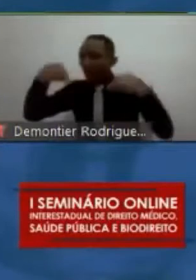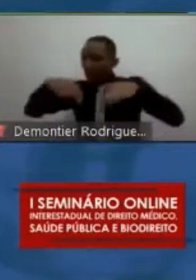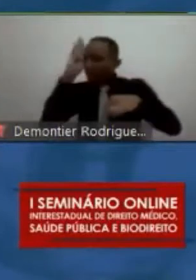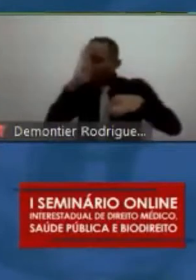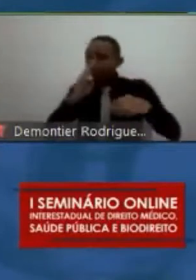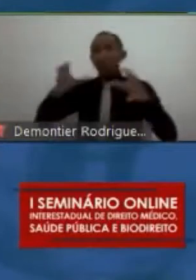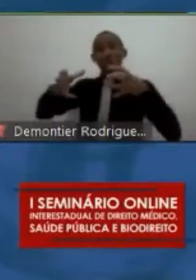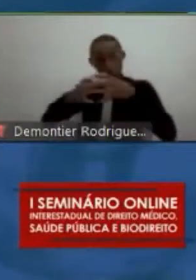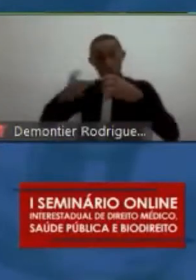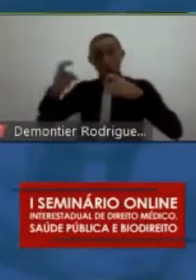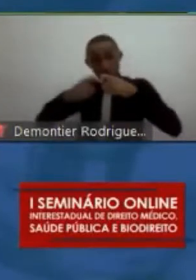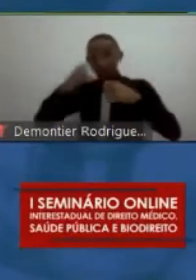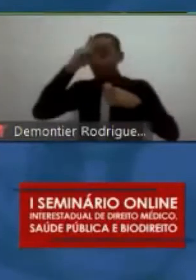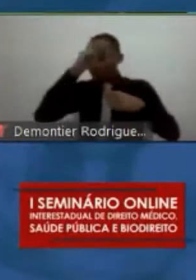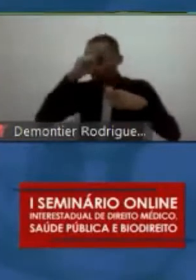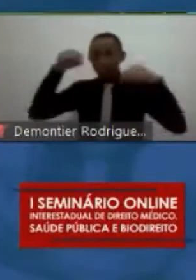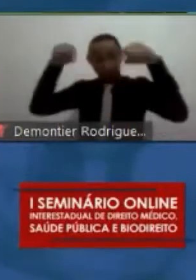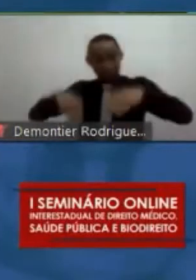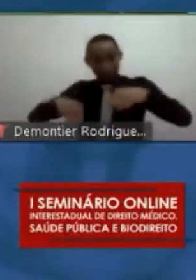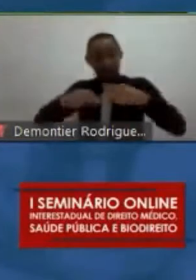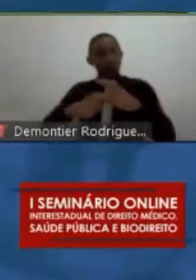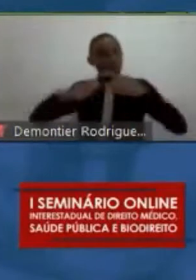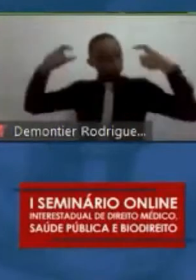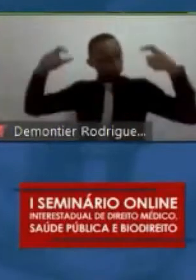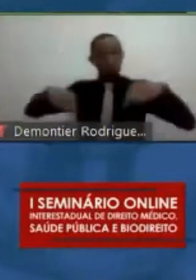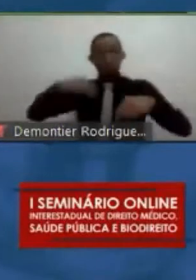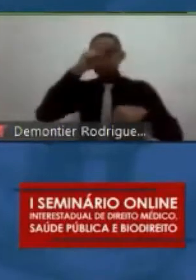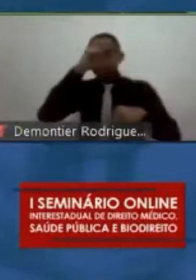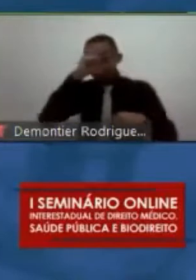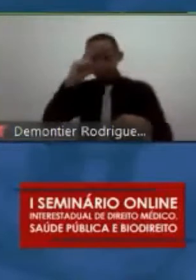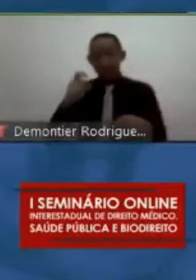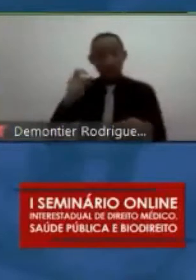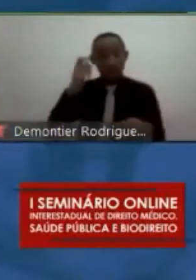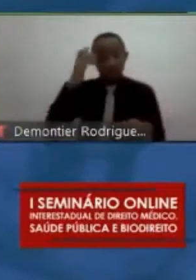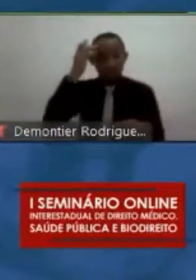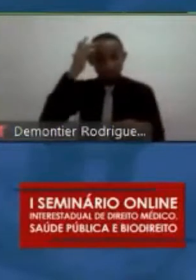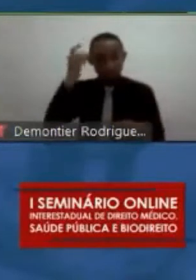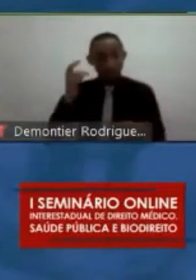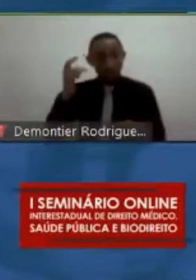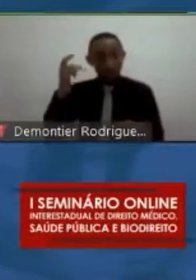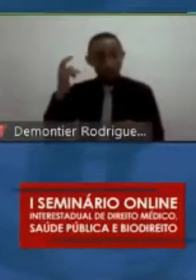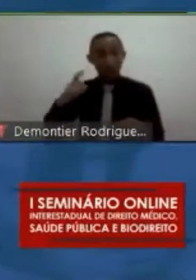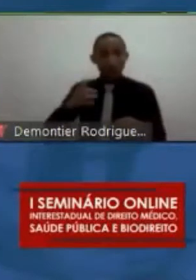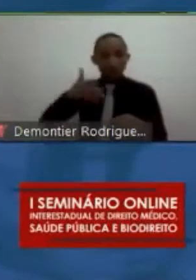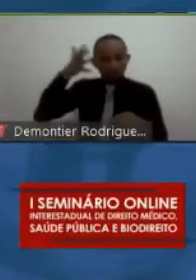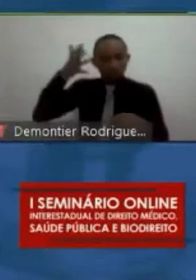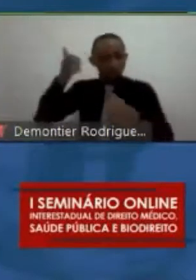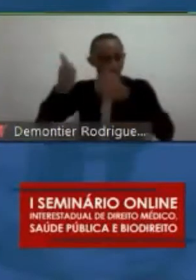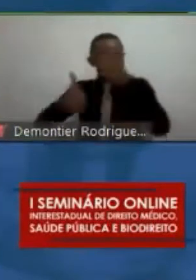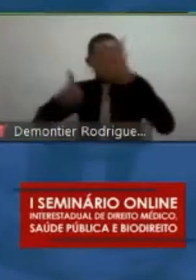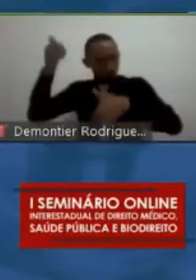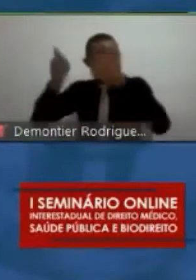no Brasil, em hospitais grandes, renomados. Amanhã, inclusive, haverá uma palestra de um